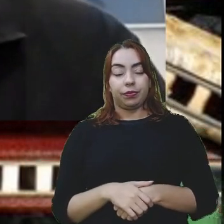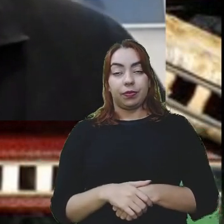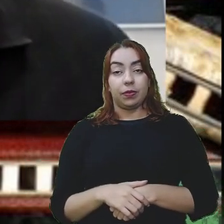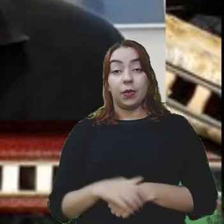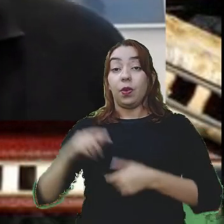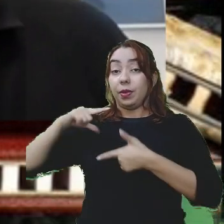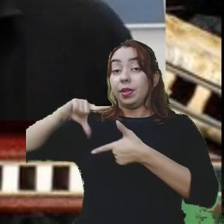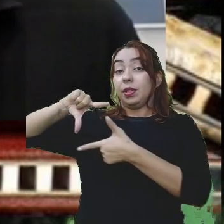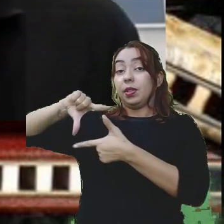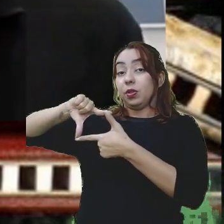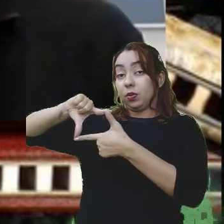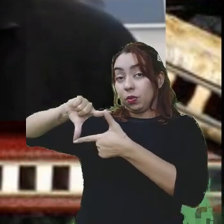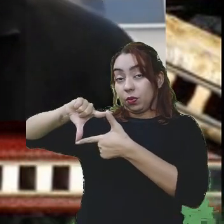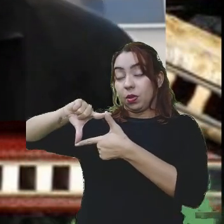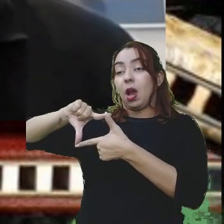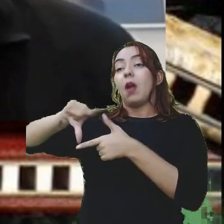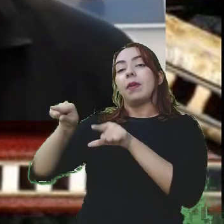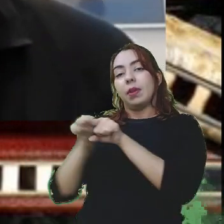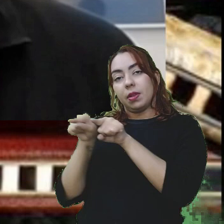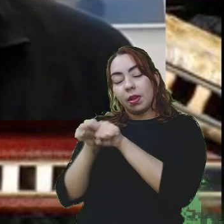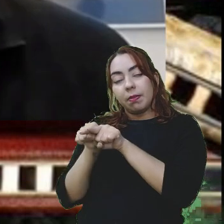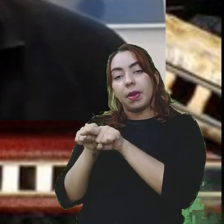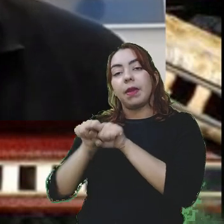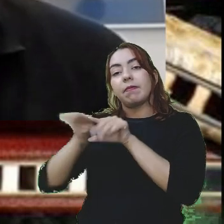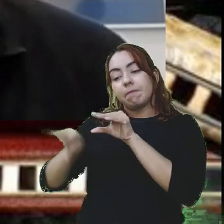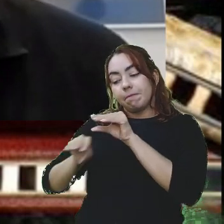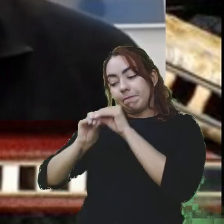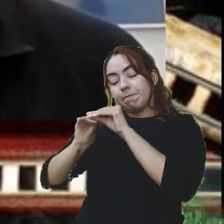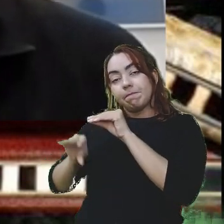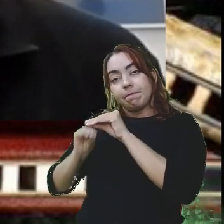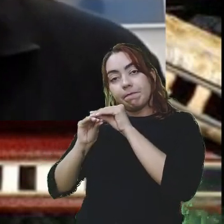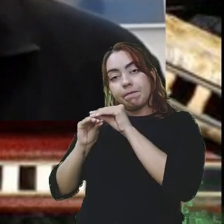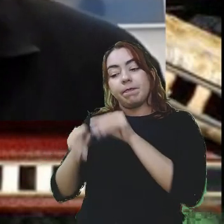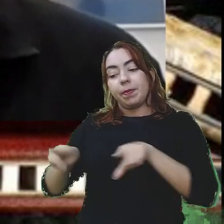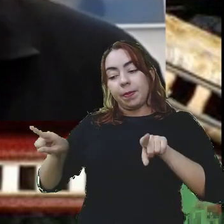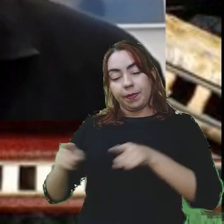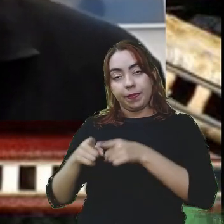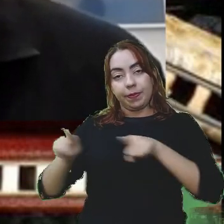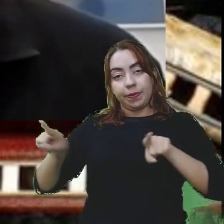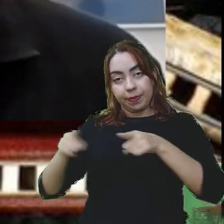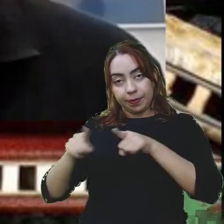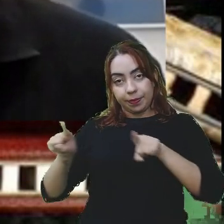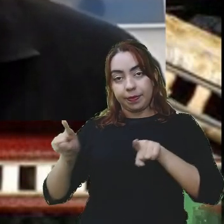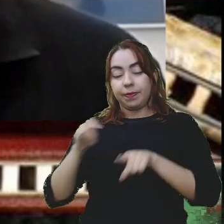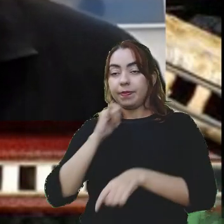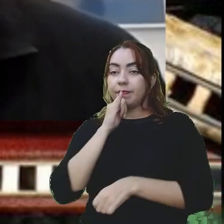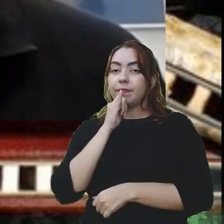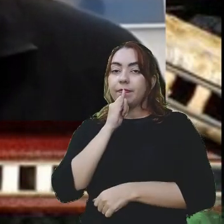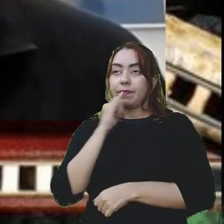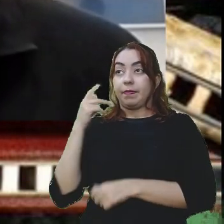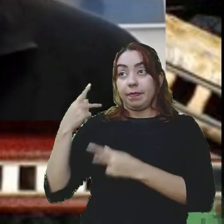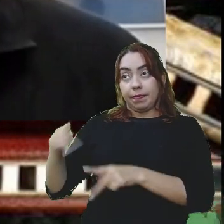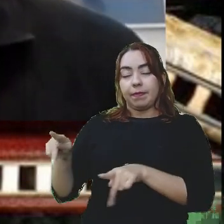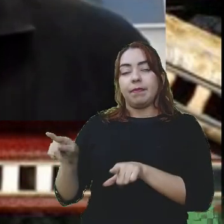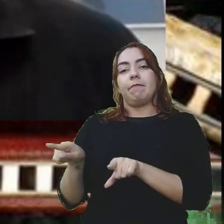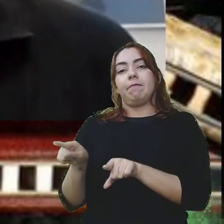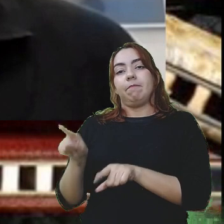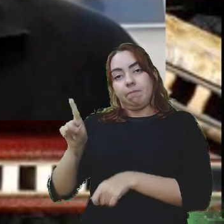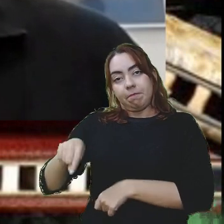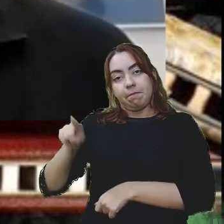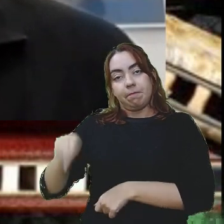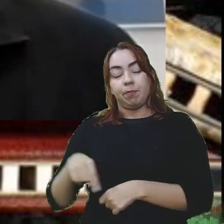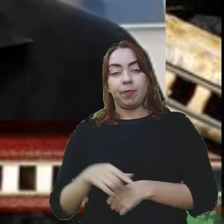mas da música elaborada, da música feita com erudição. A música de Piazzolla tem muita erudição. Agora, tem